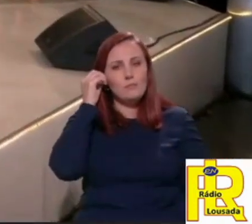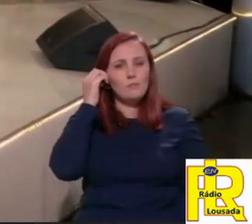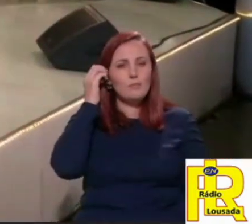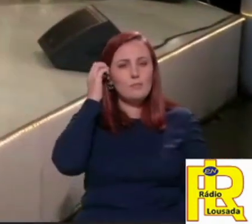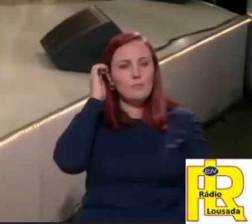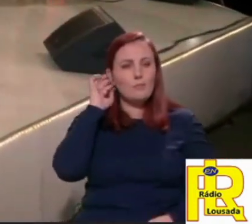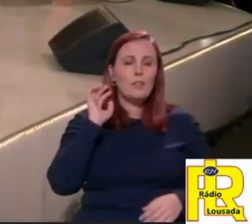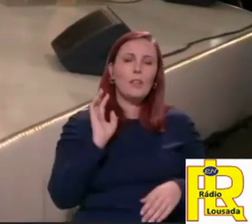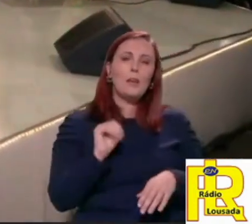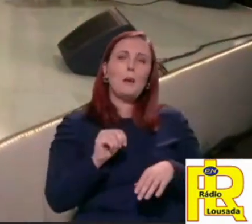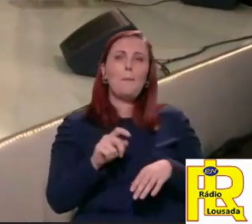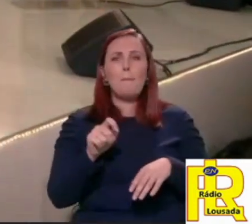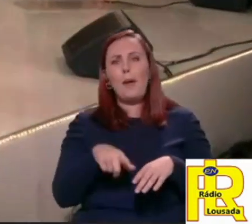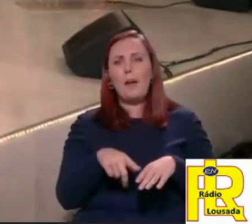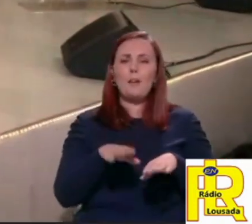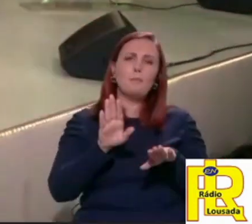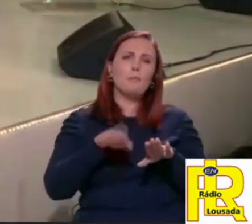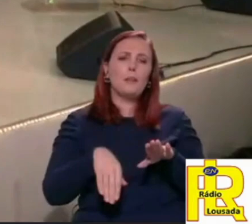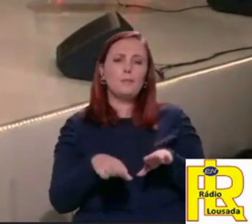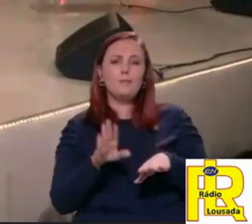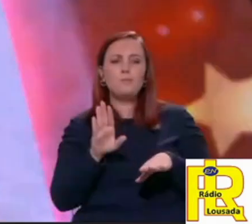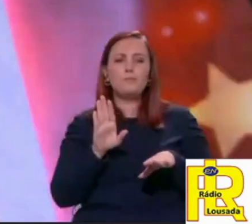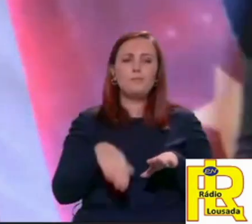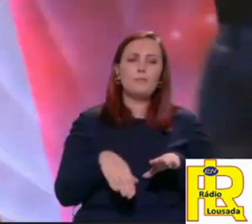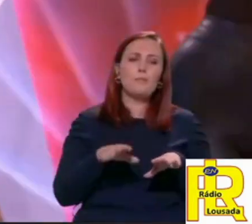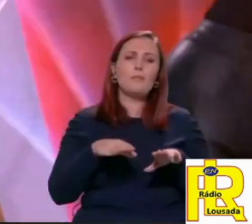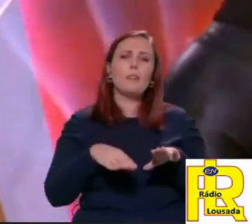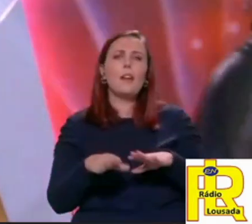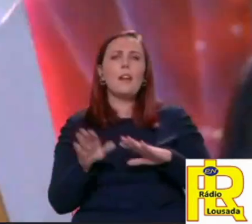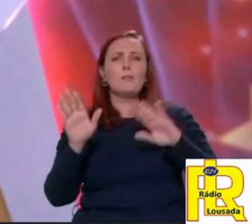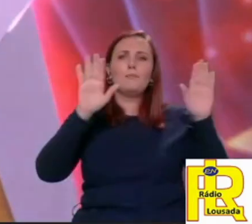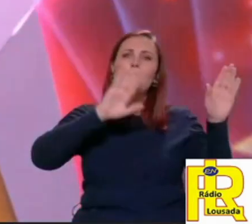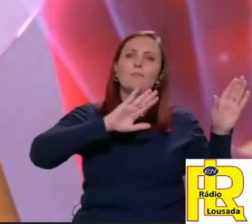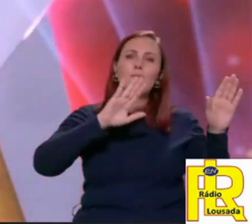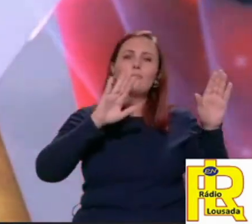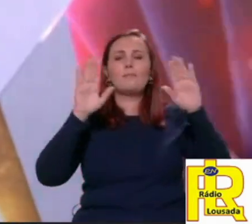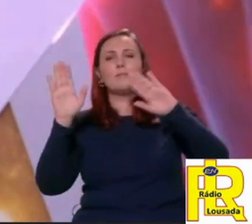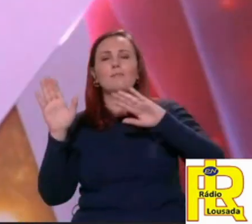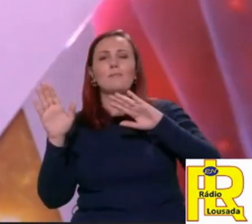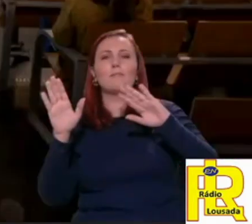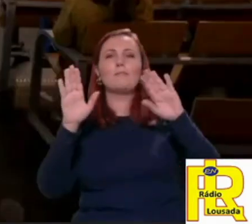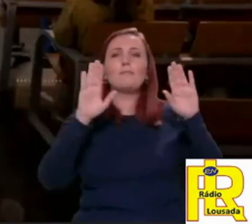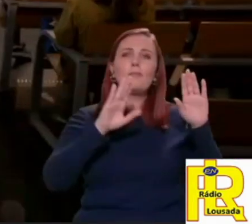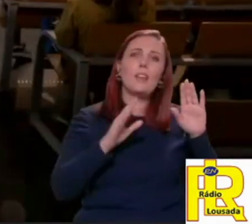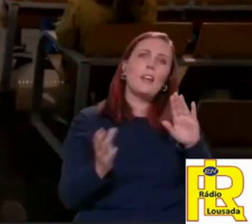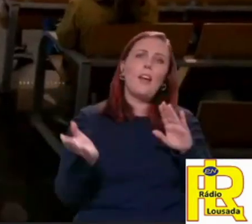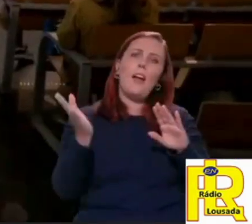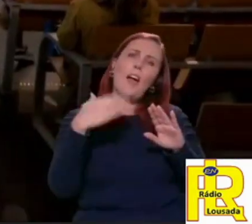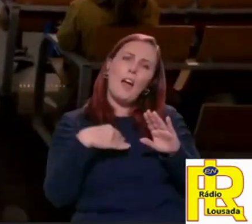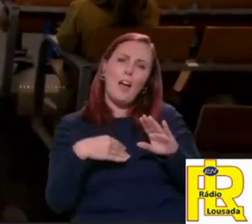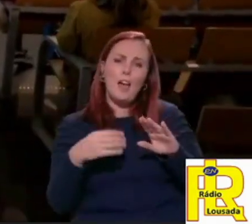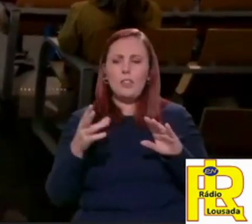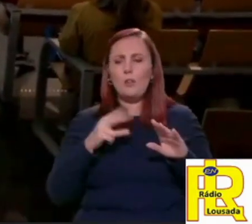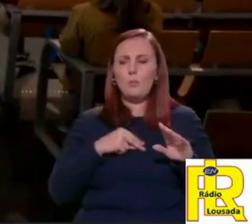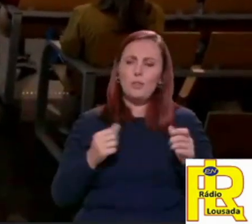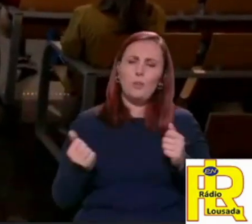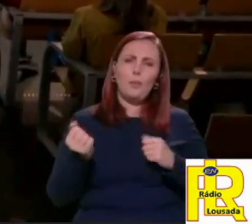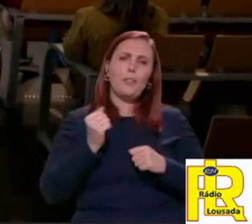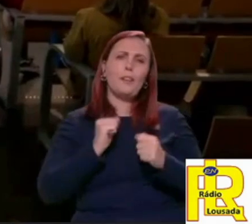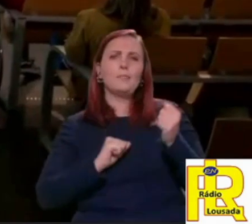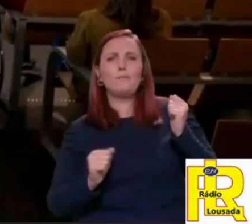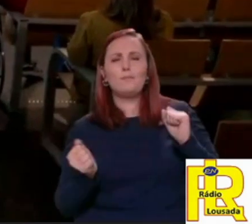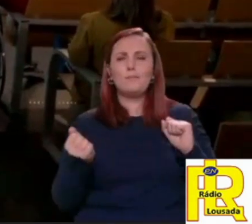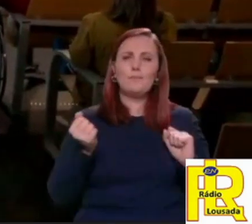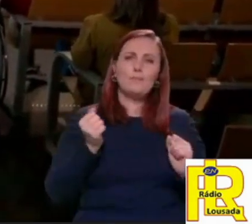bate bate o pezinho levanta a m vem comigo danar